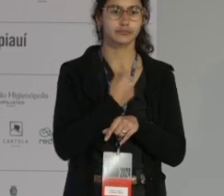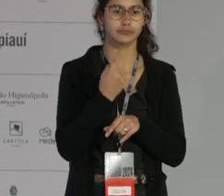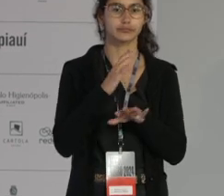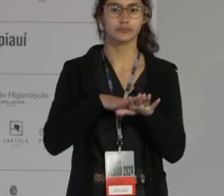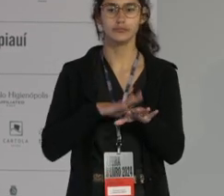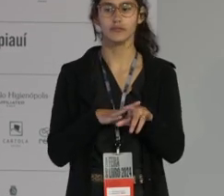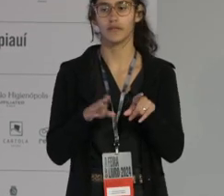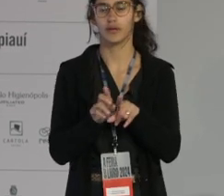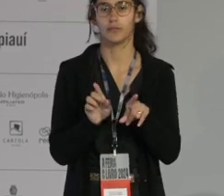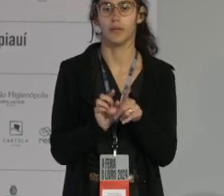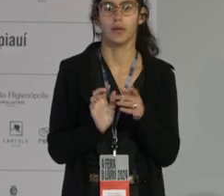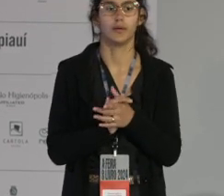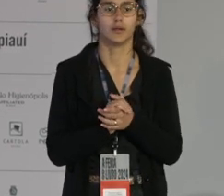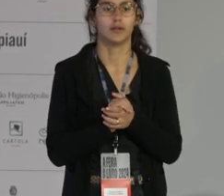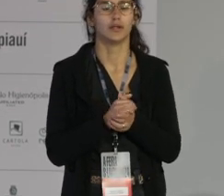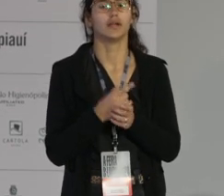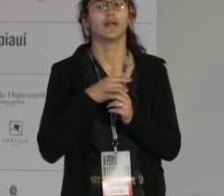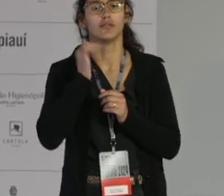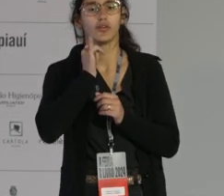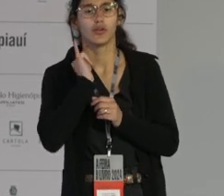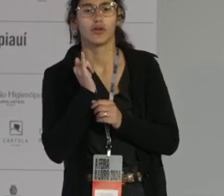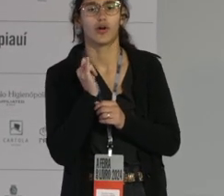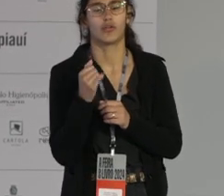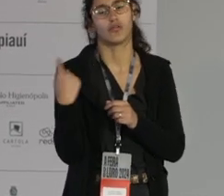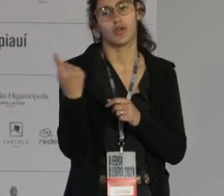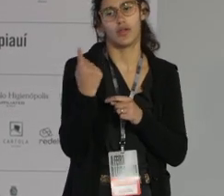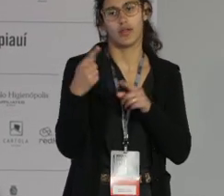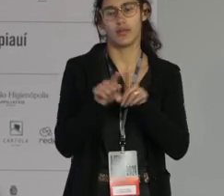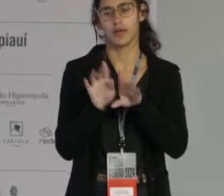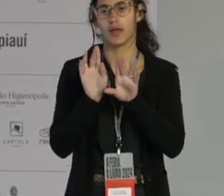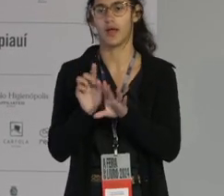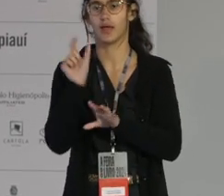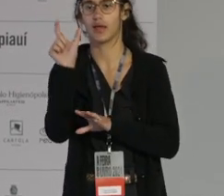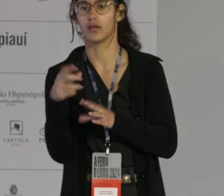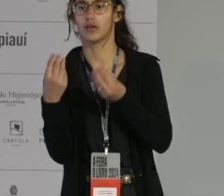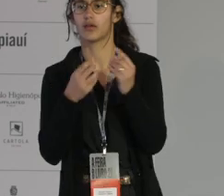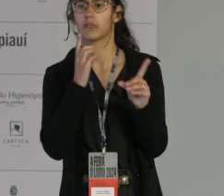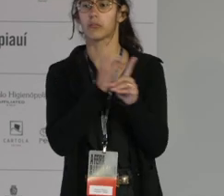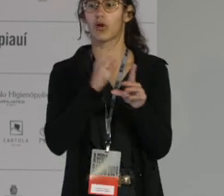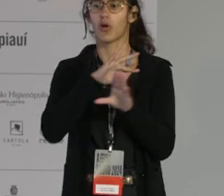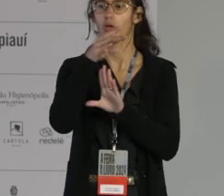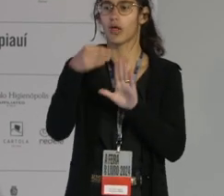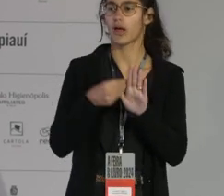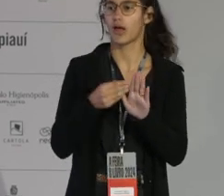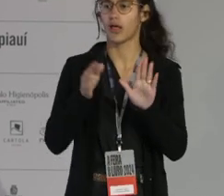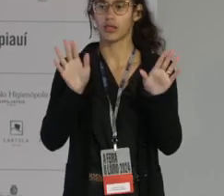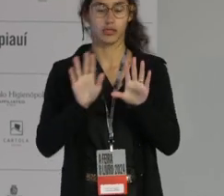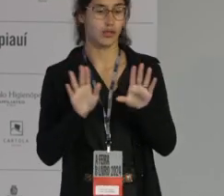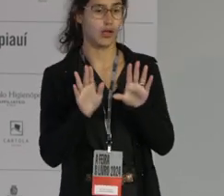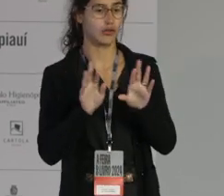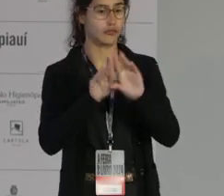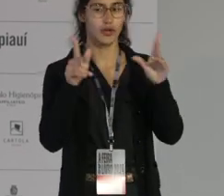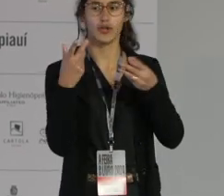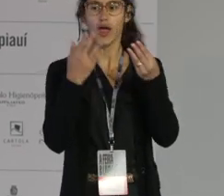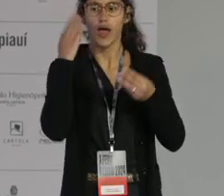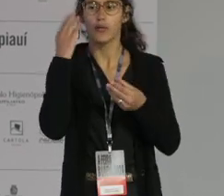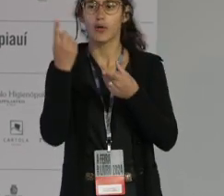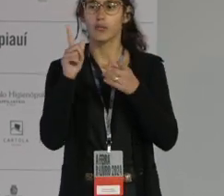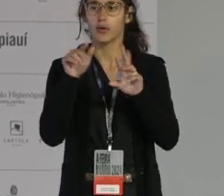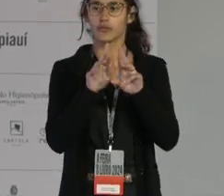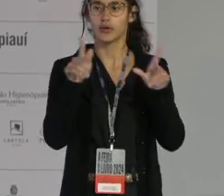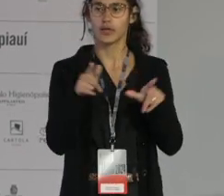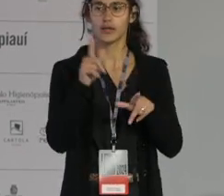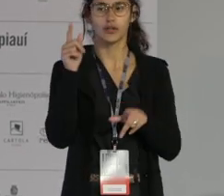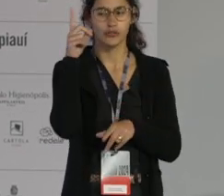fizemos essa ordem, vai isso. E teve um conto que ficou sobrando. Ah, e esse? Onde a gente vai pôr? Não, aqui, ali. Sabe quando é uma coisa... E é